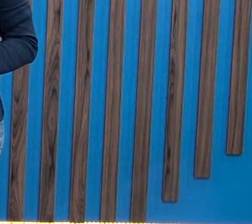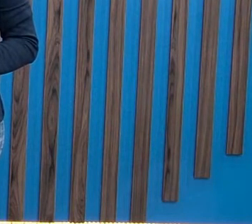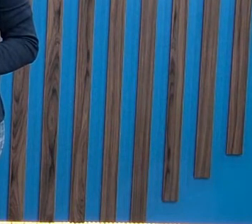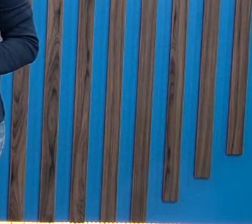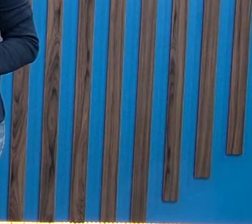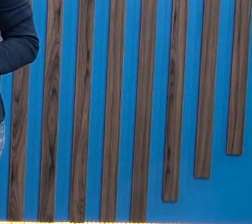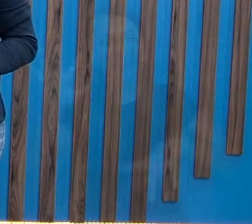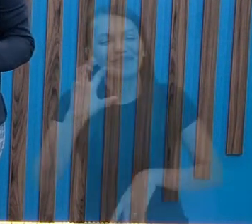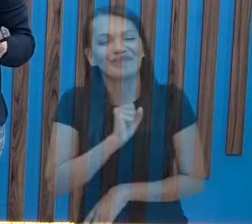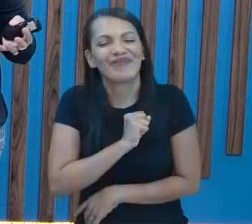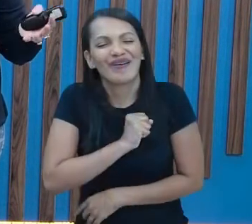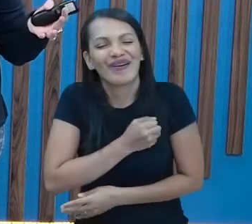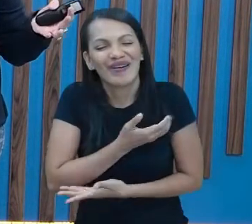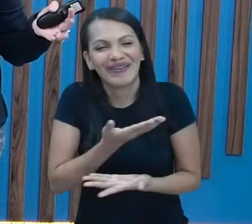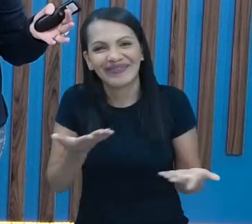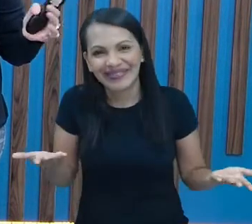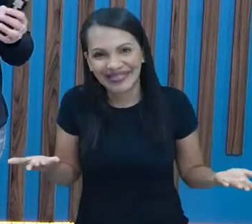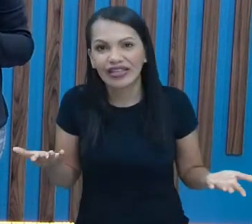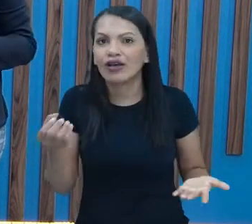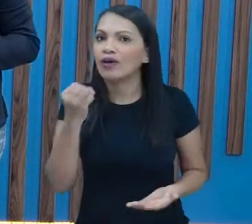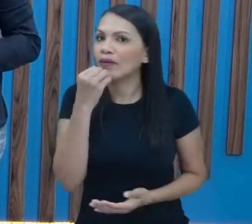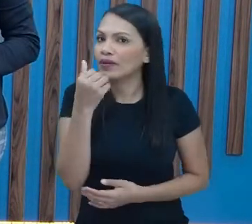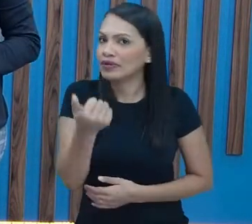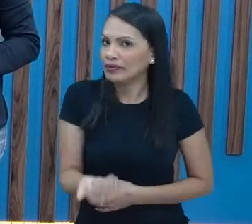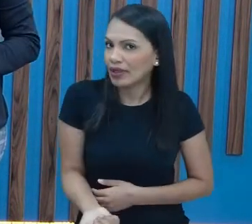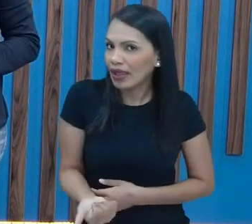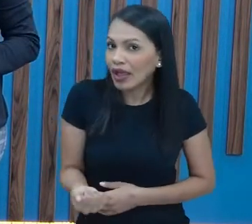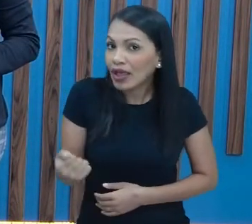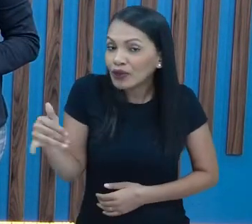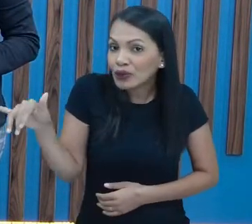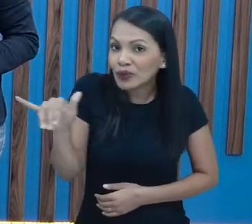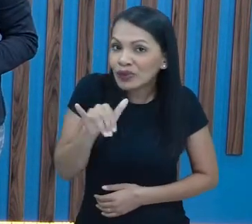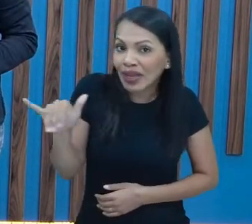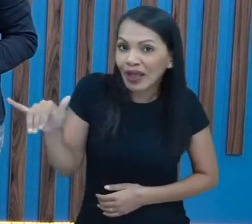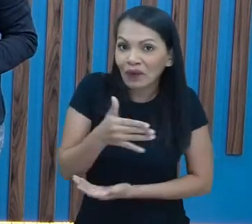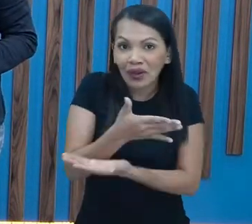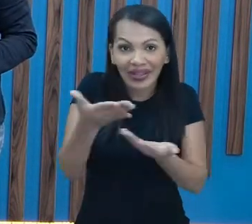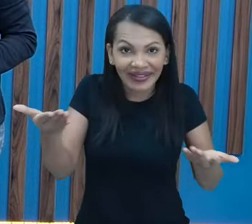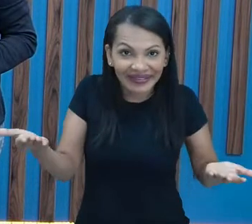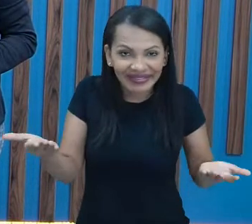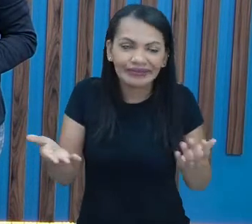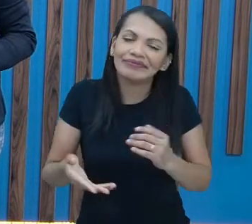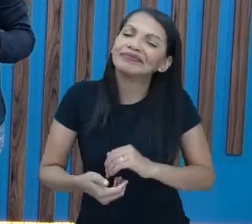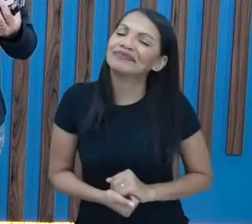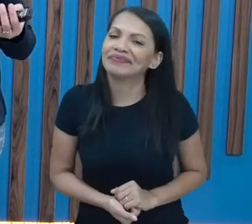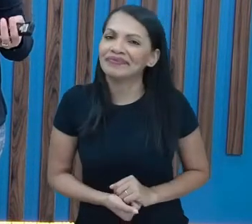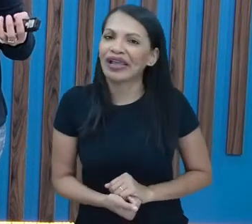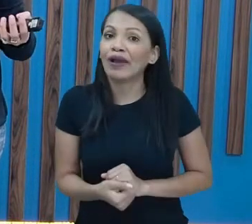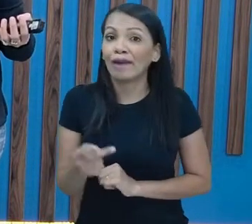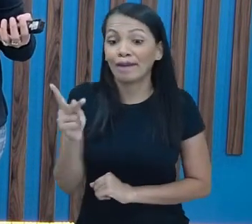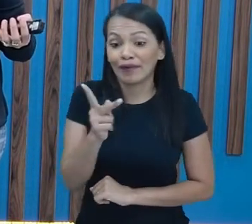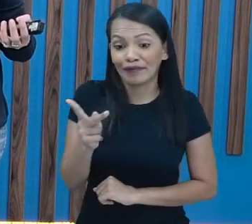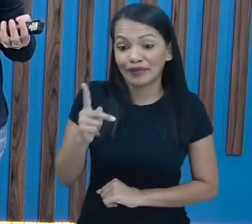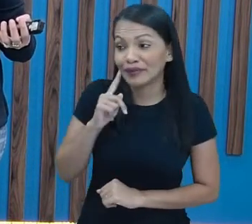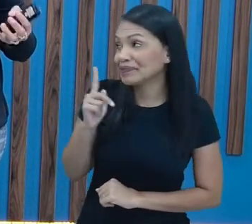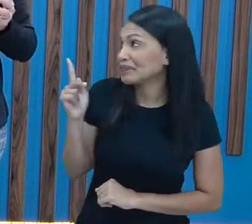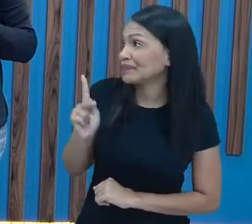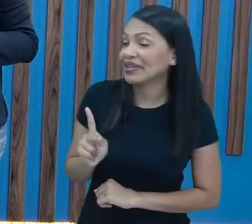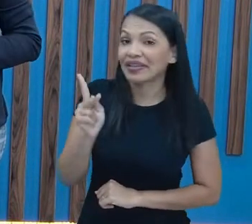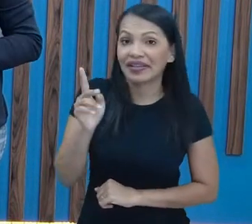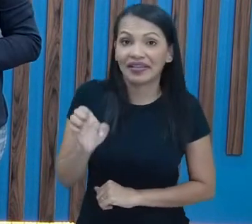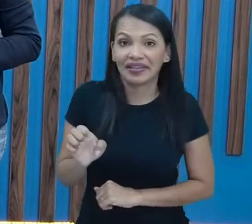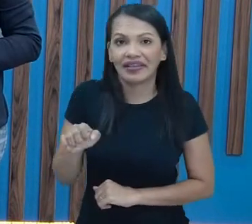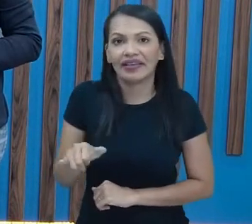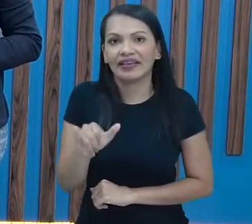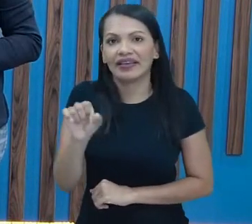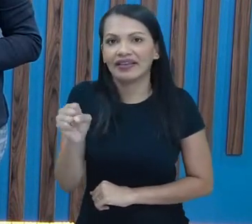Olá, meus amores! Como é que vocês estão? Tá tudo de boa na Lagoa? Tudo tranquilo como um esquilo? Eu sou a professora Keise Marinho, de